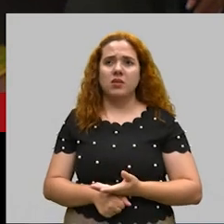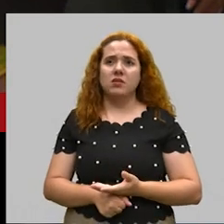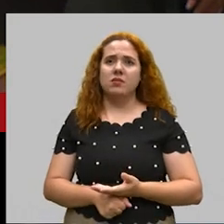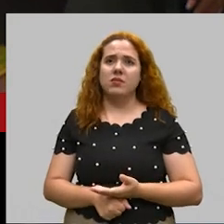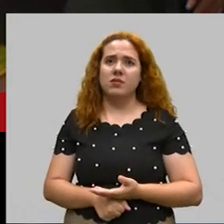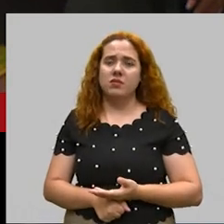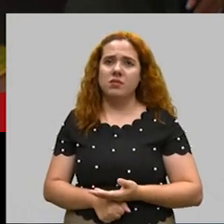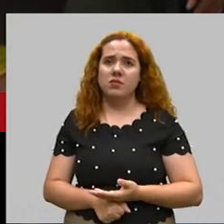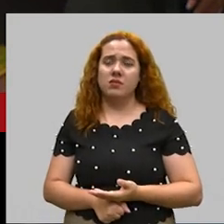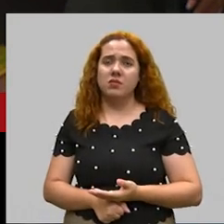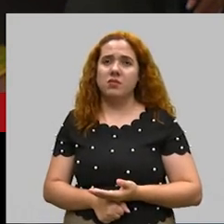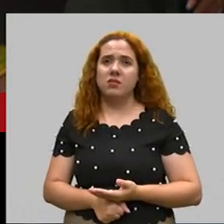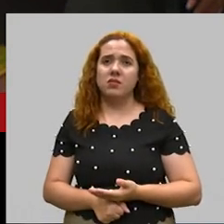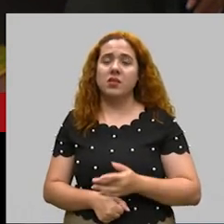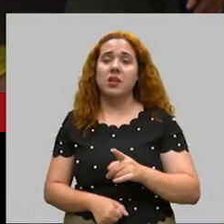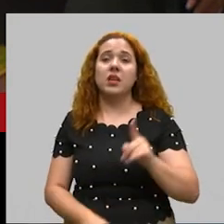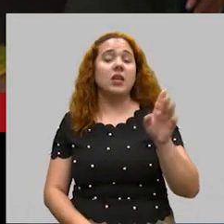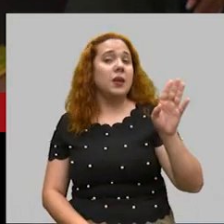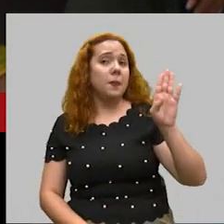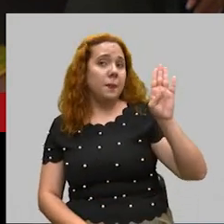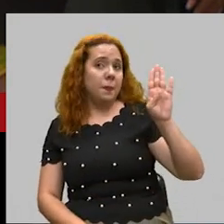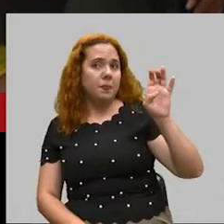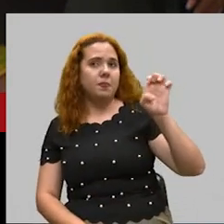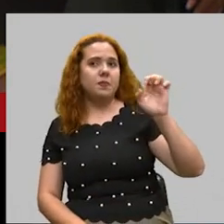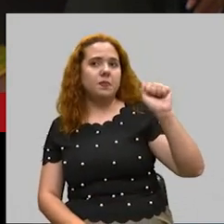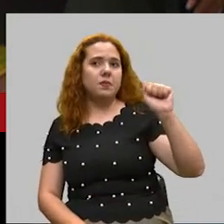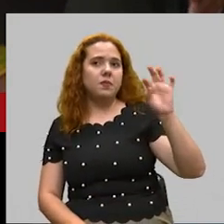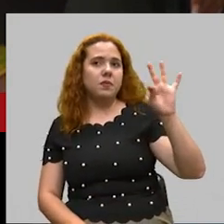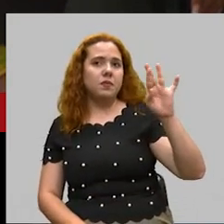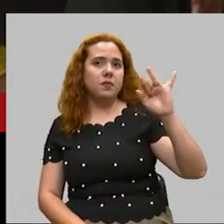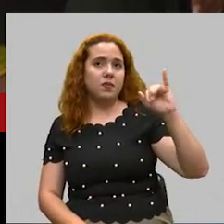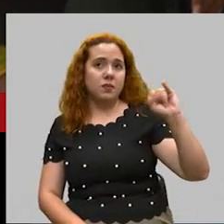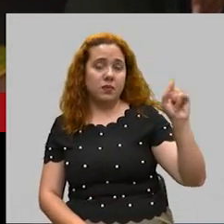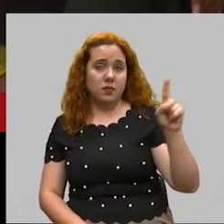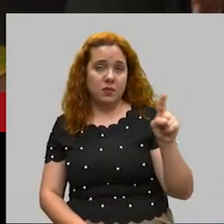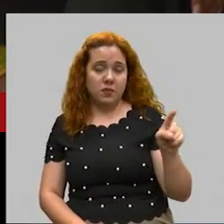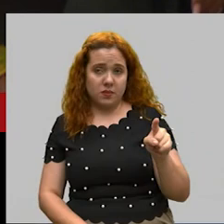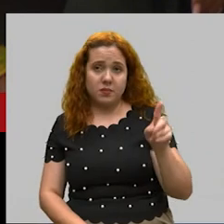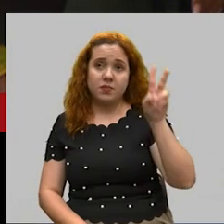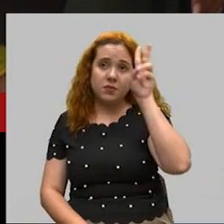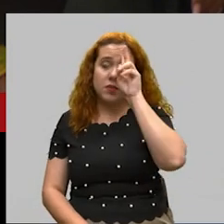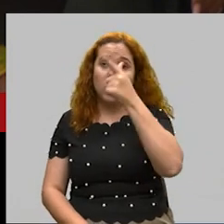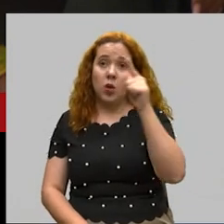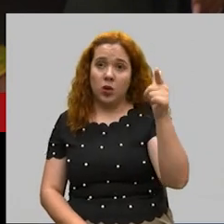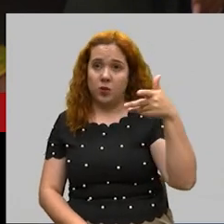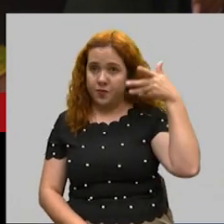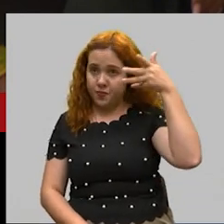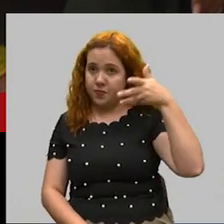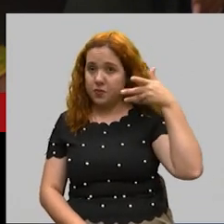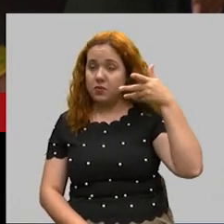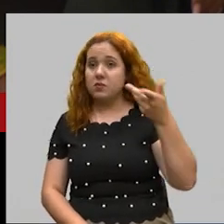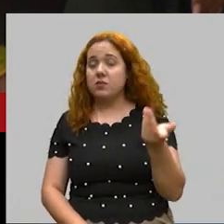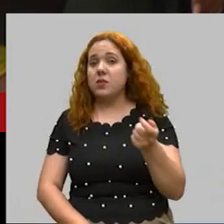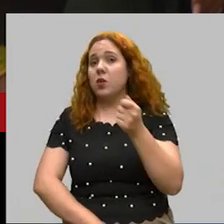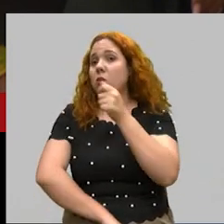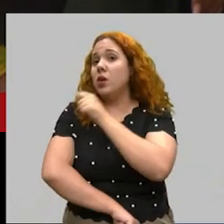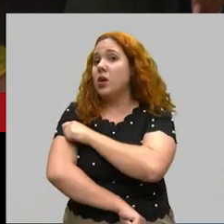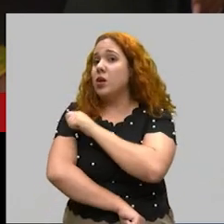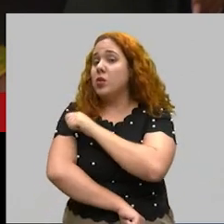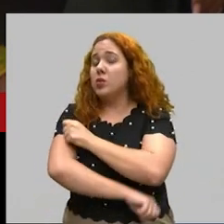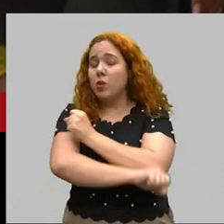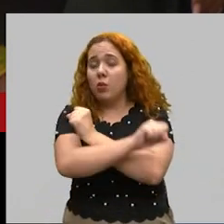cuidade que Beatriz lembra aqui que outras colegas colocou aqui de um aluno 4 hor da